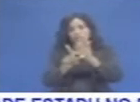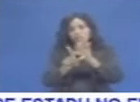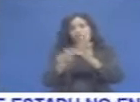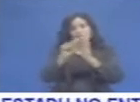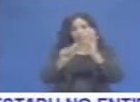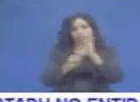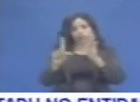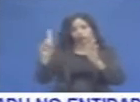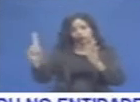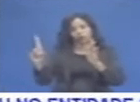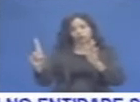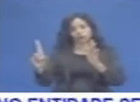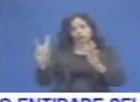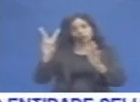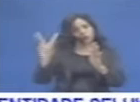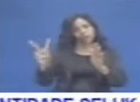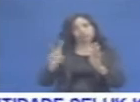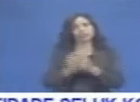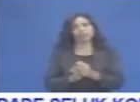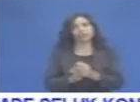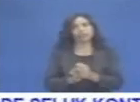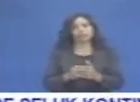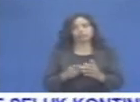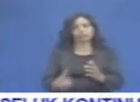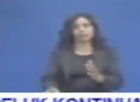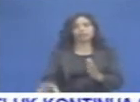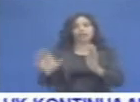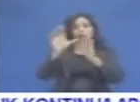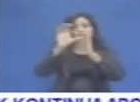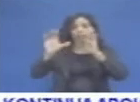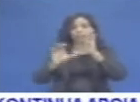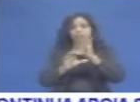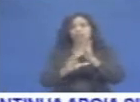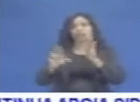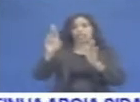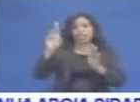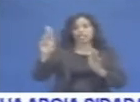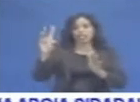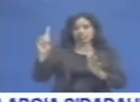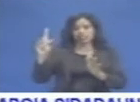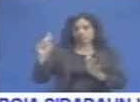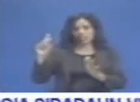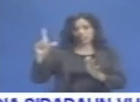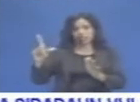artigo 2, número 1, no 2 da Constituição da República Democrática Timor-Leste.